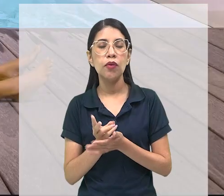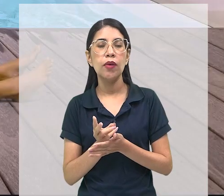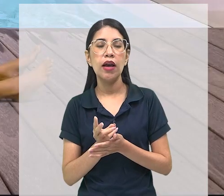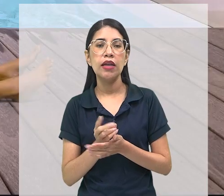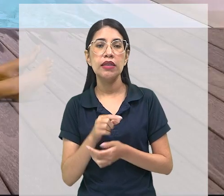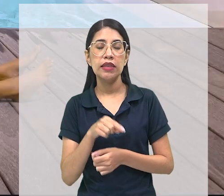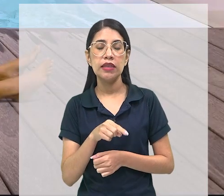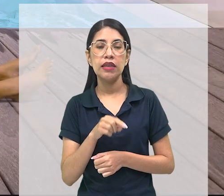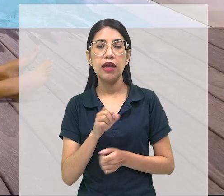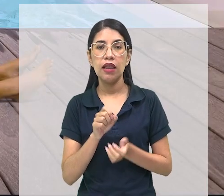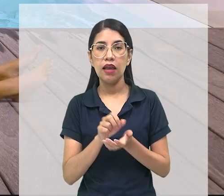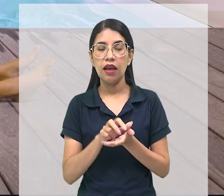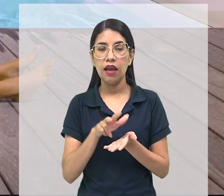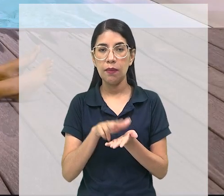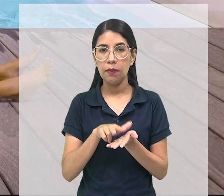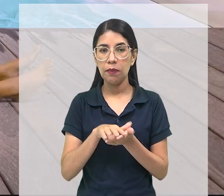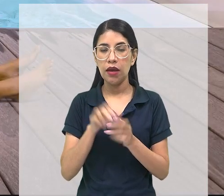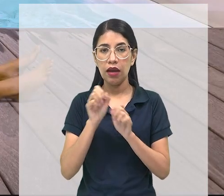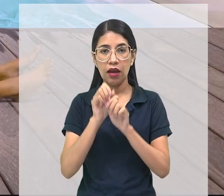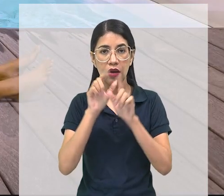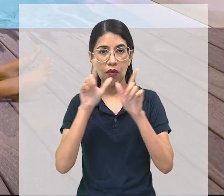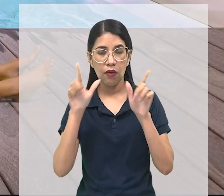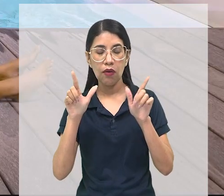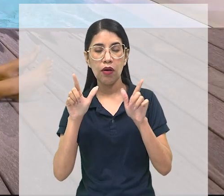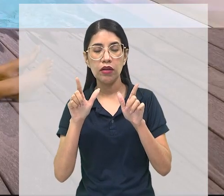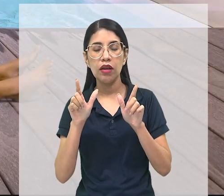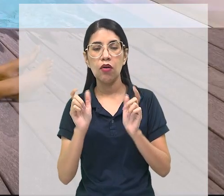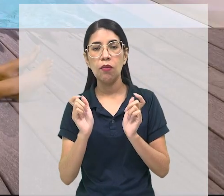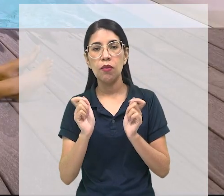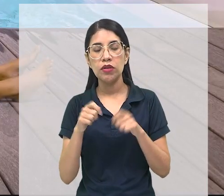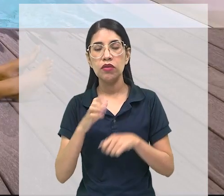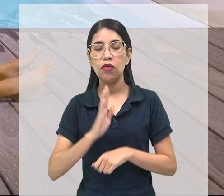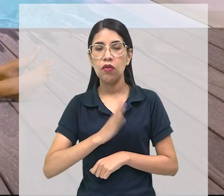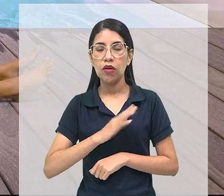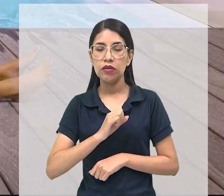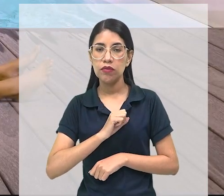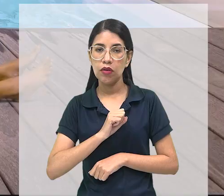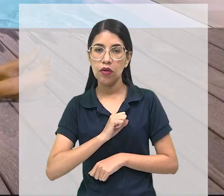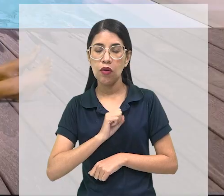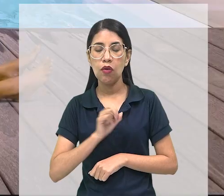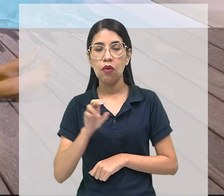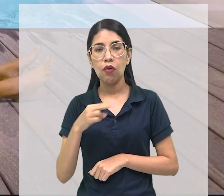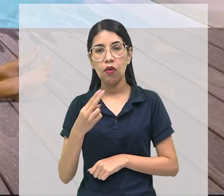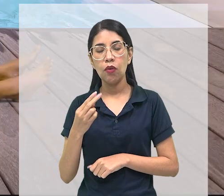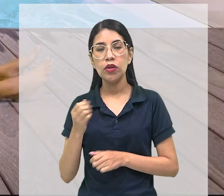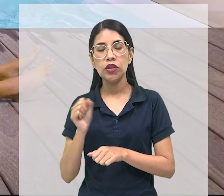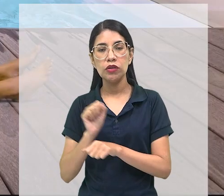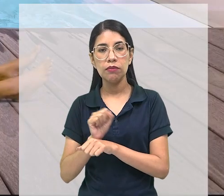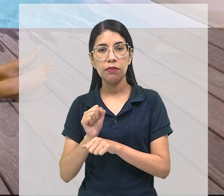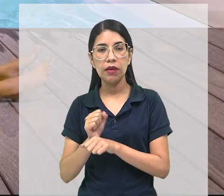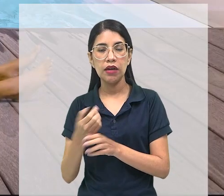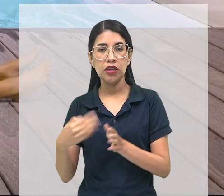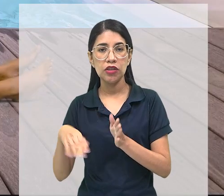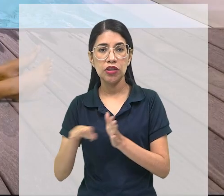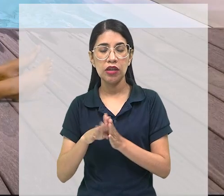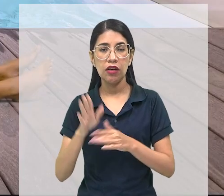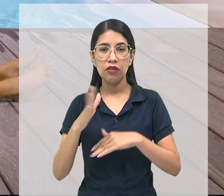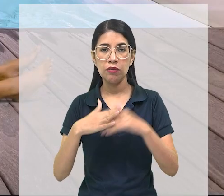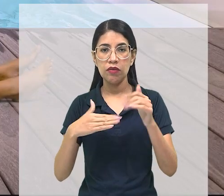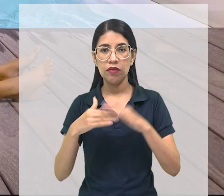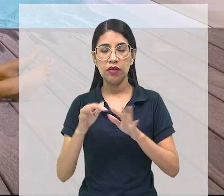vítima recobre a sua pulsação e respiração ou até chegar o apoio